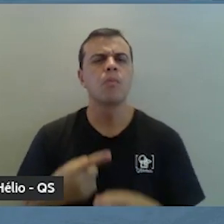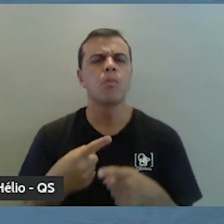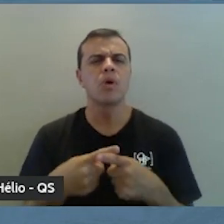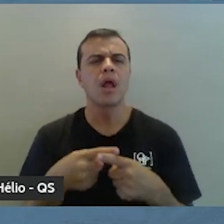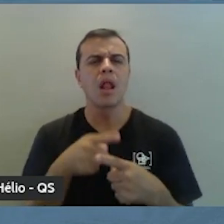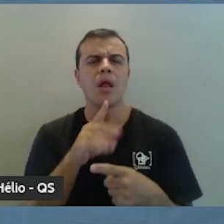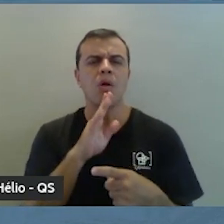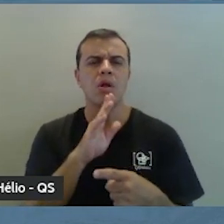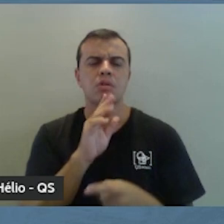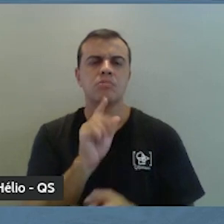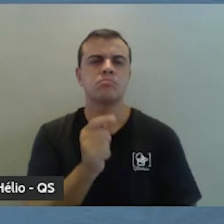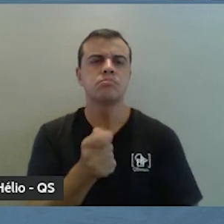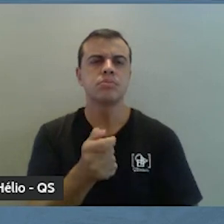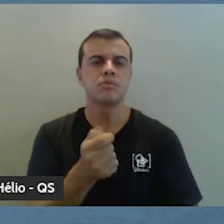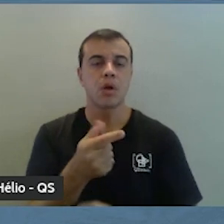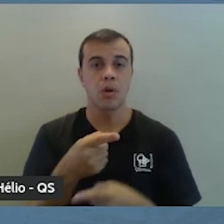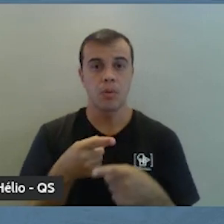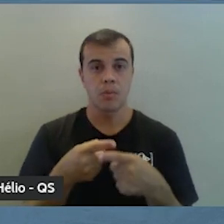porque